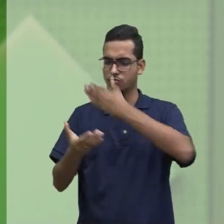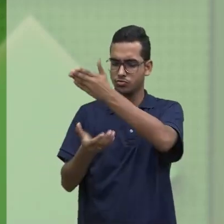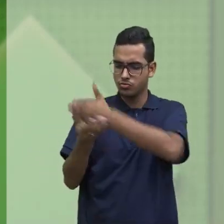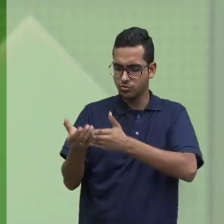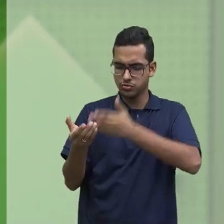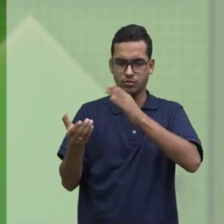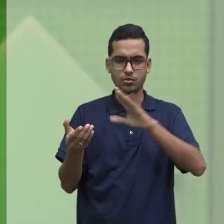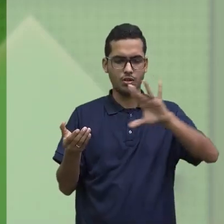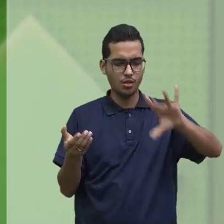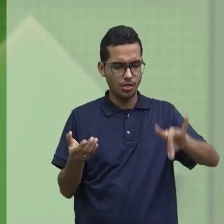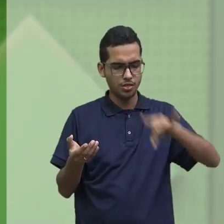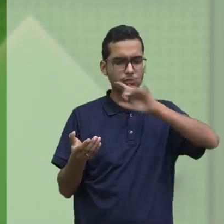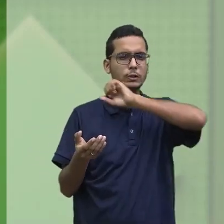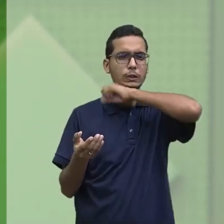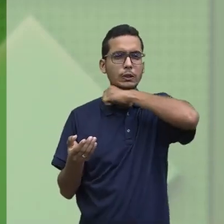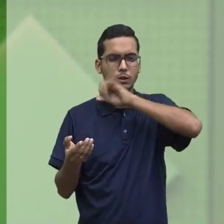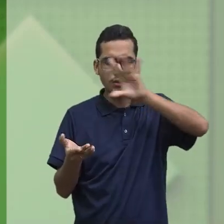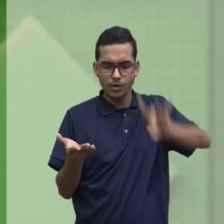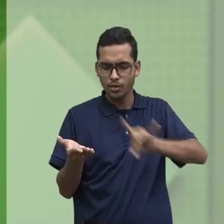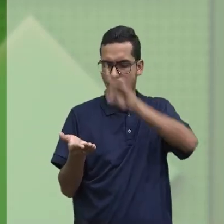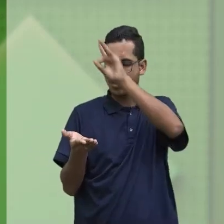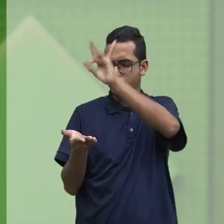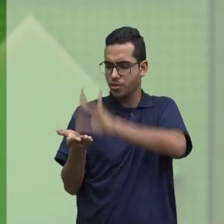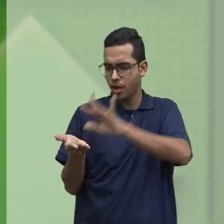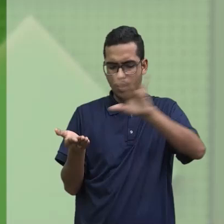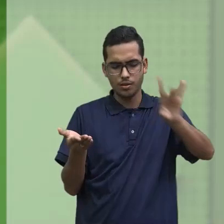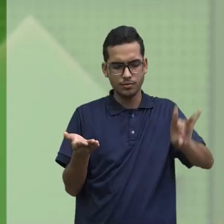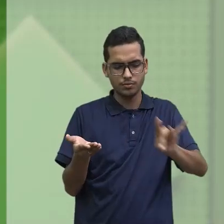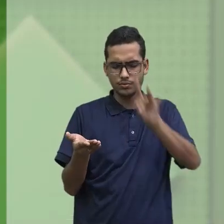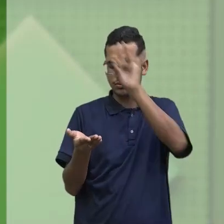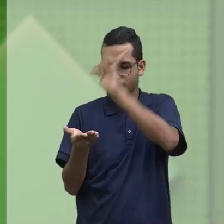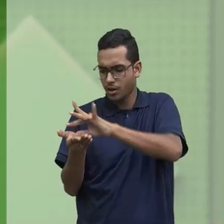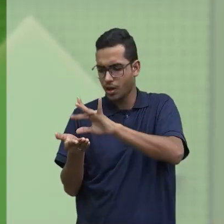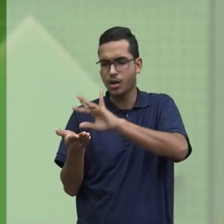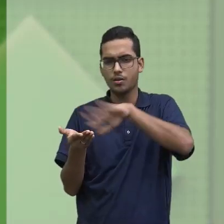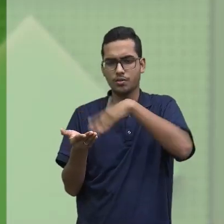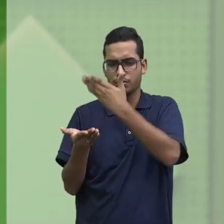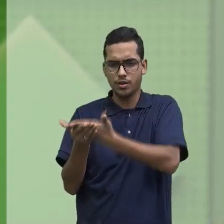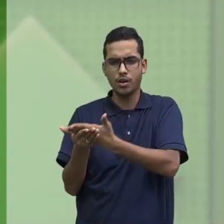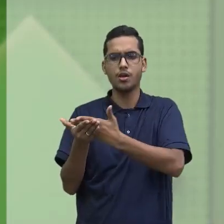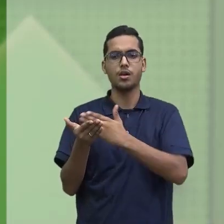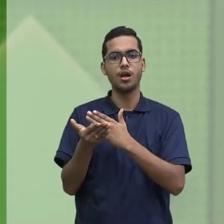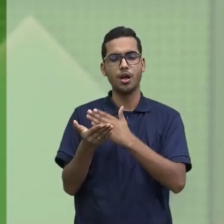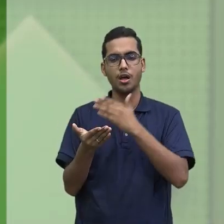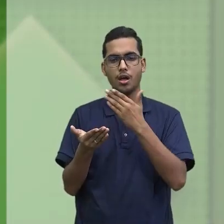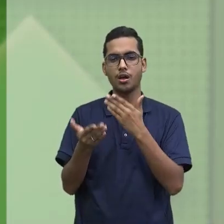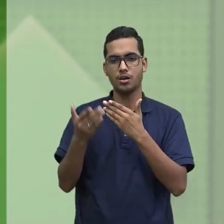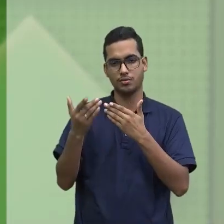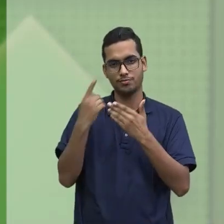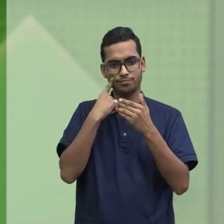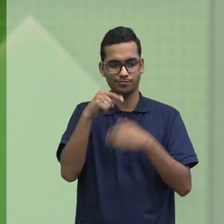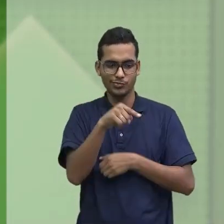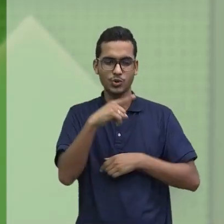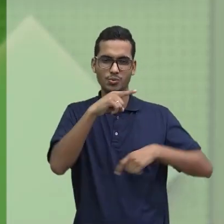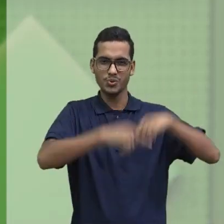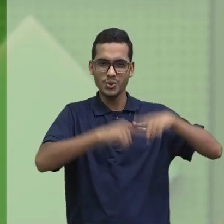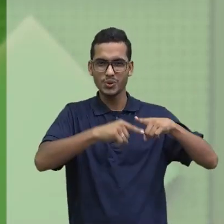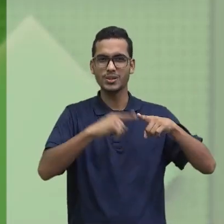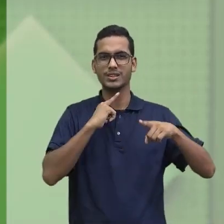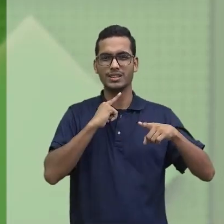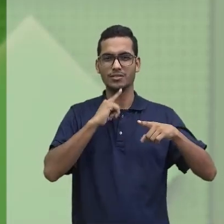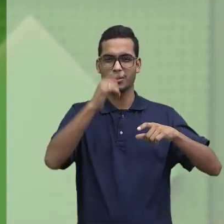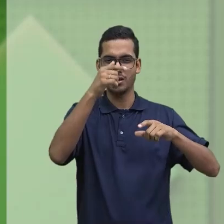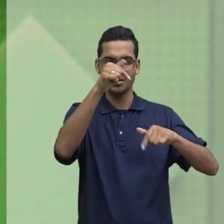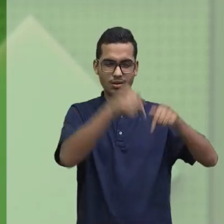por questões, né, por processos industriais e foram aí, receberam aditivos, né, substâncias